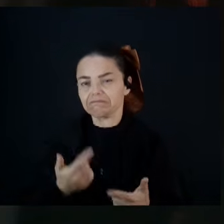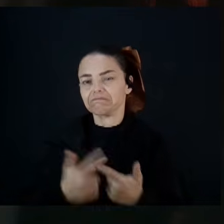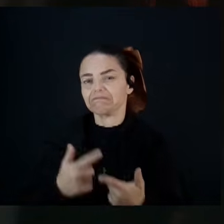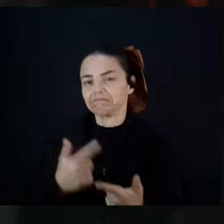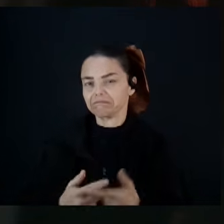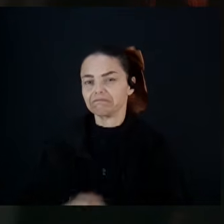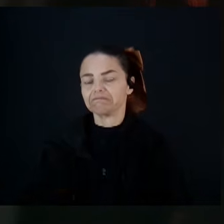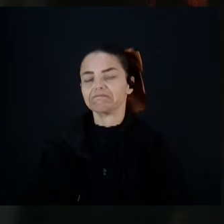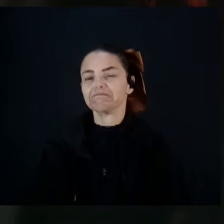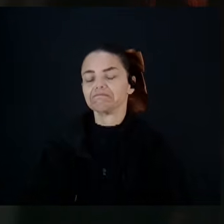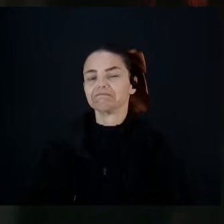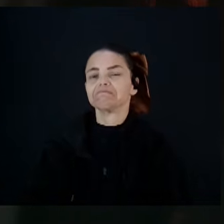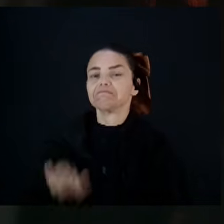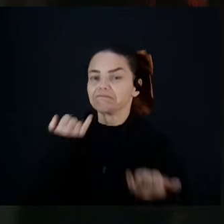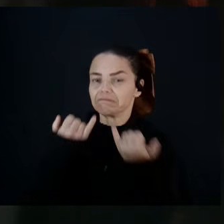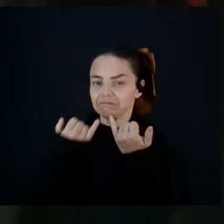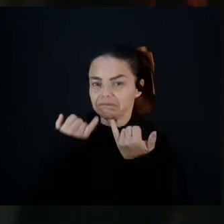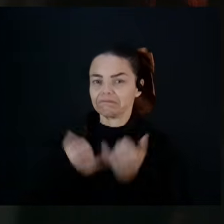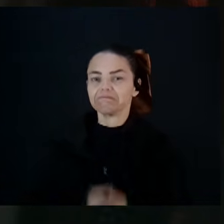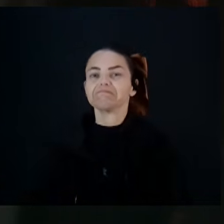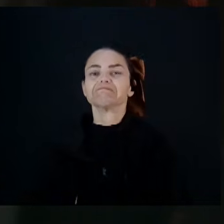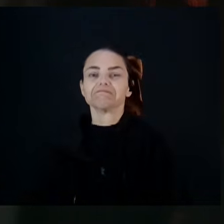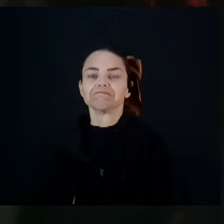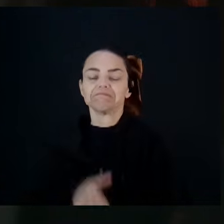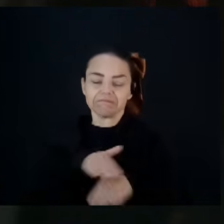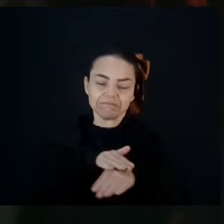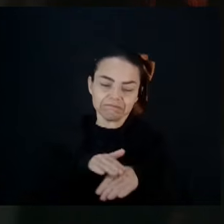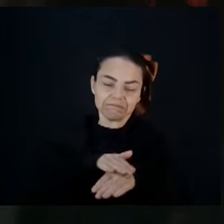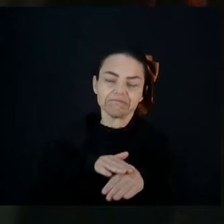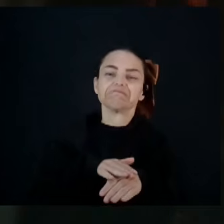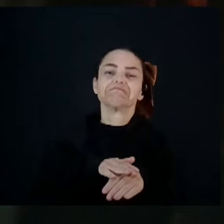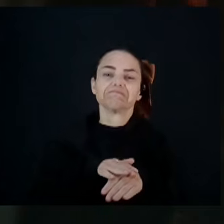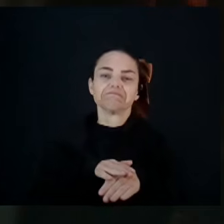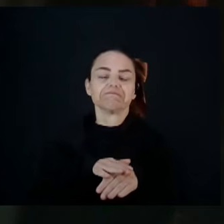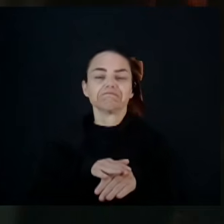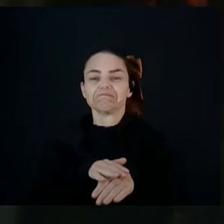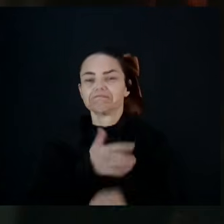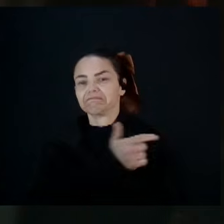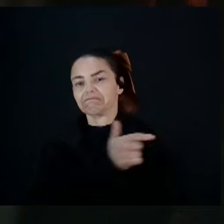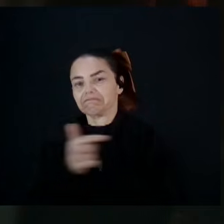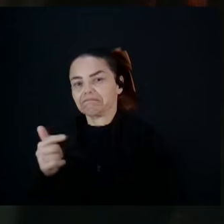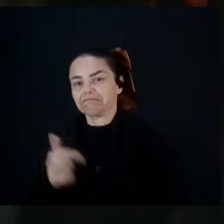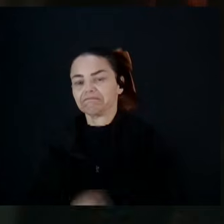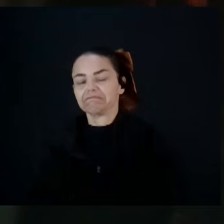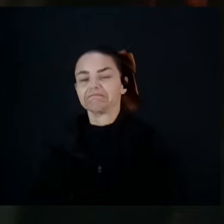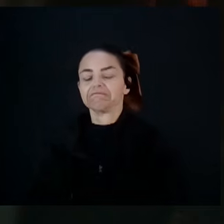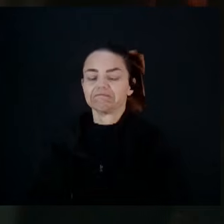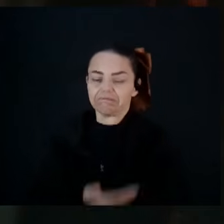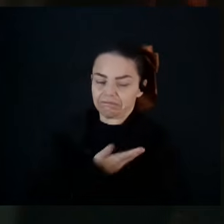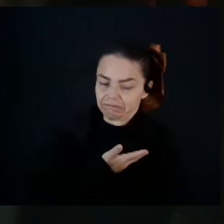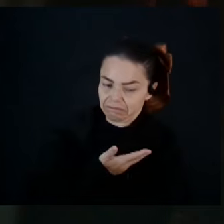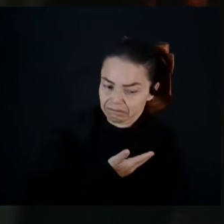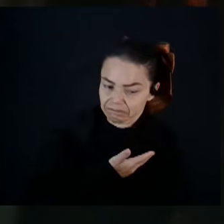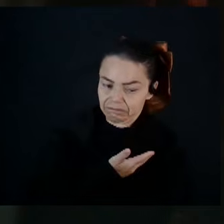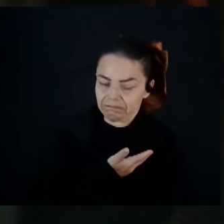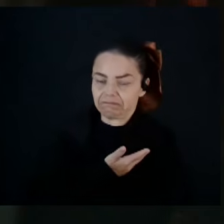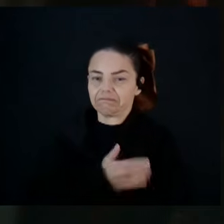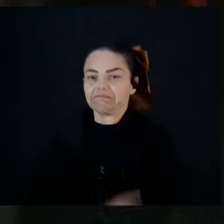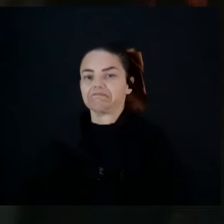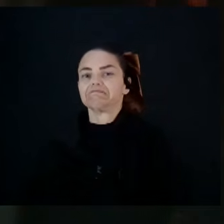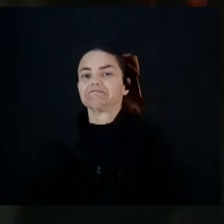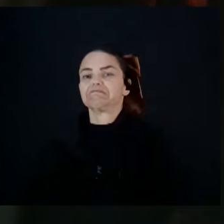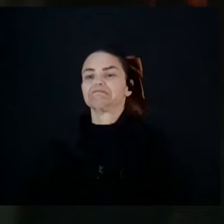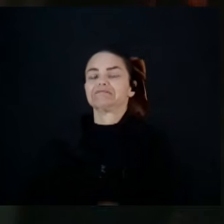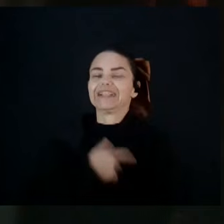são informações que às vezes a gente, conversas que às vezes a gente não tem, né, com um amigo, ou de repente você quer conversar com a amiga, ele te